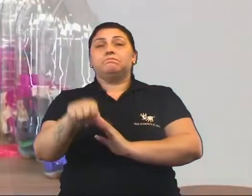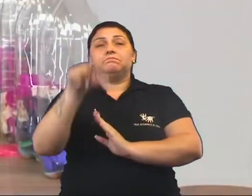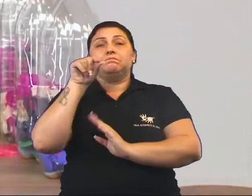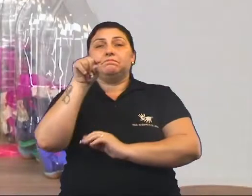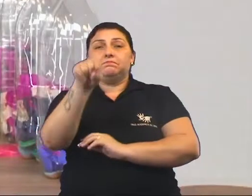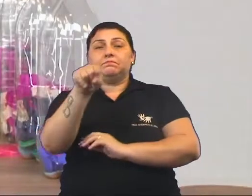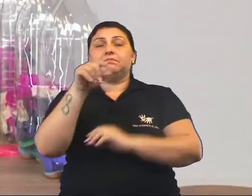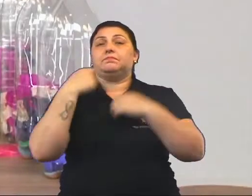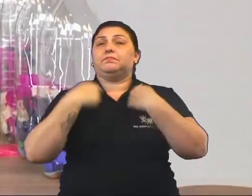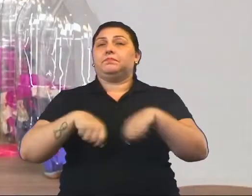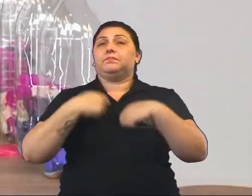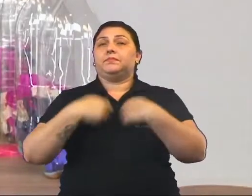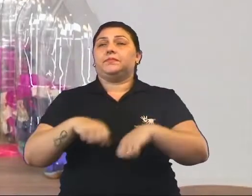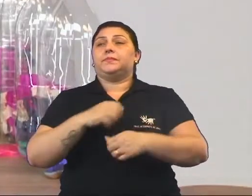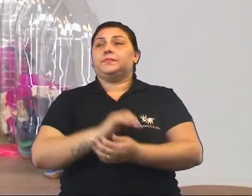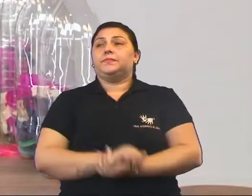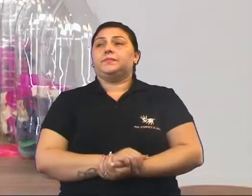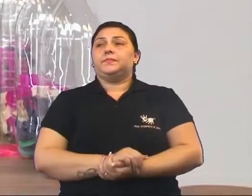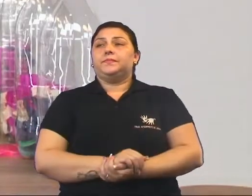que preferir.